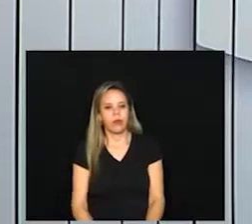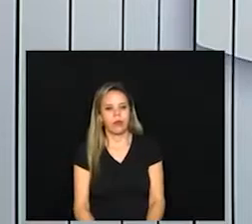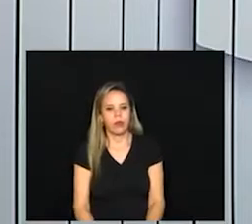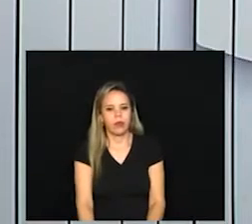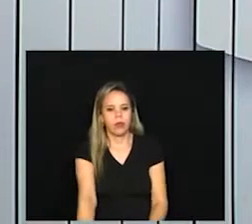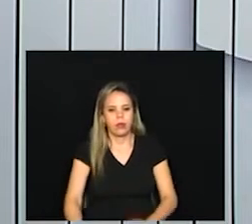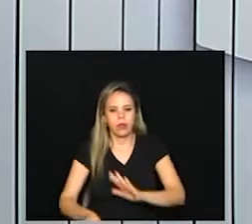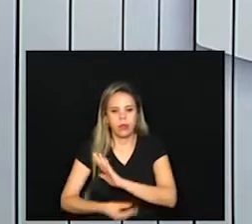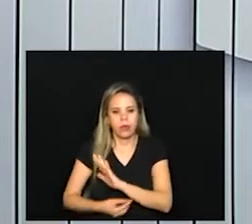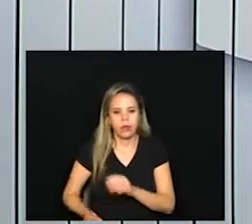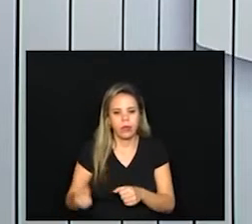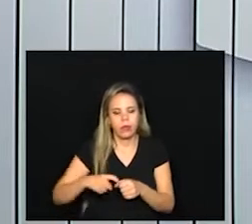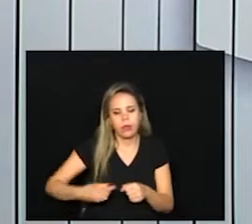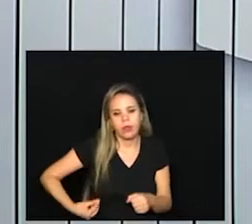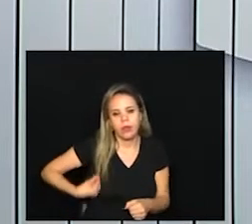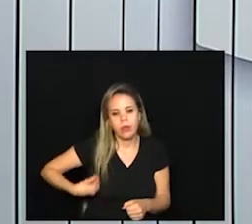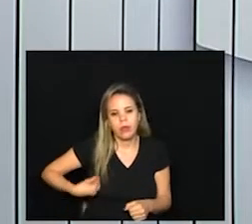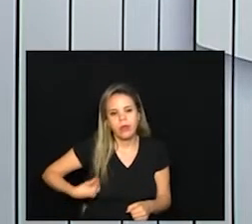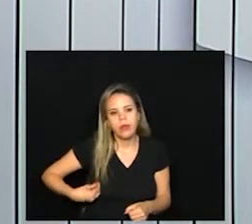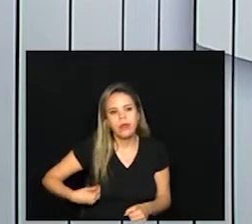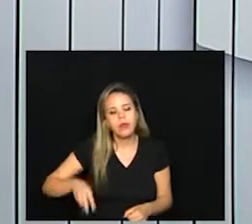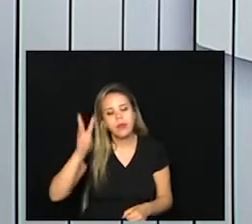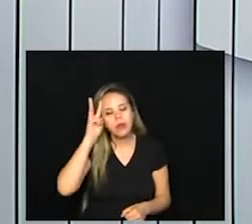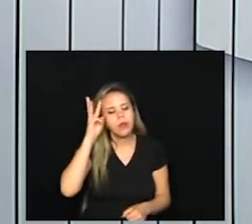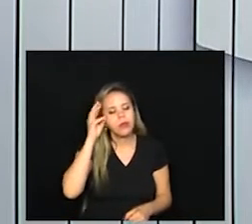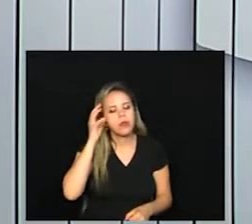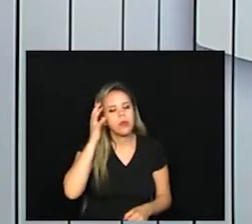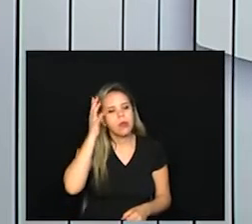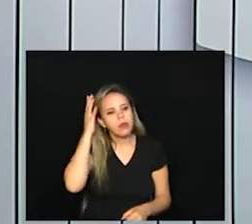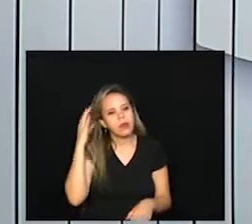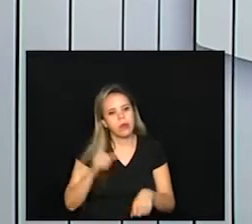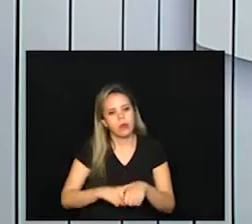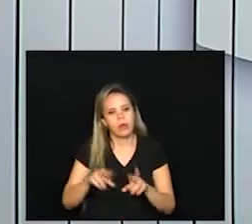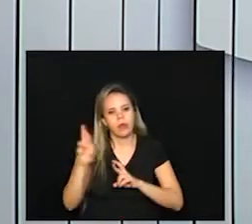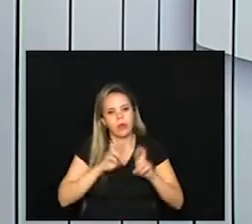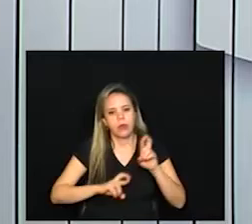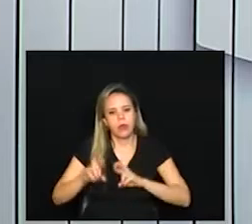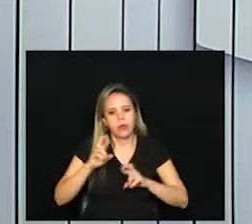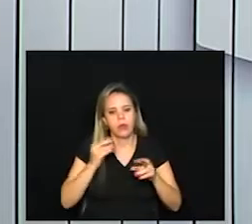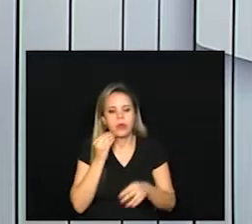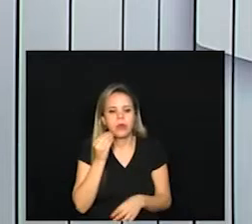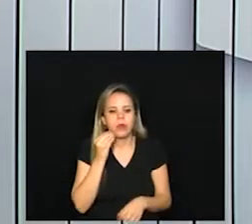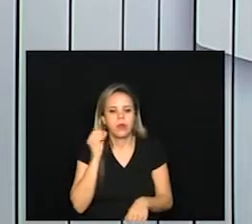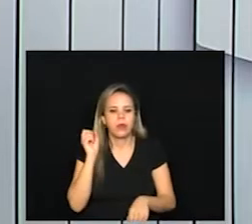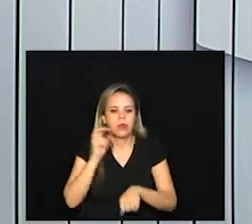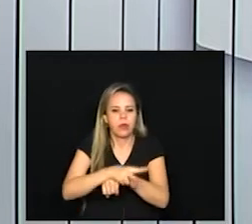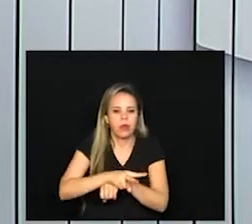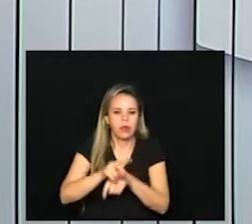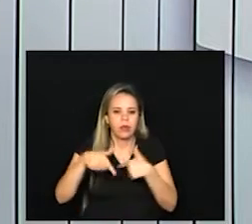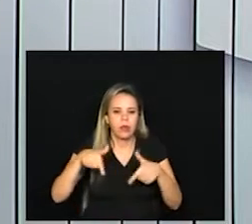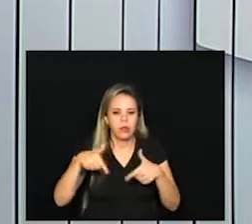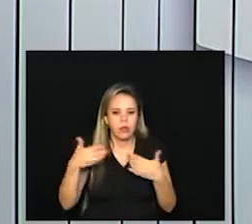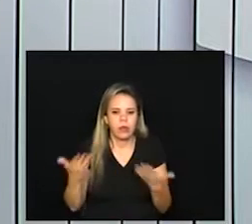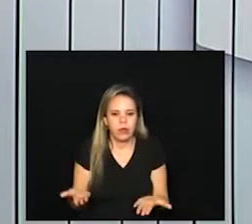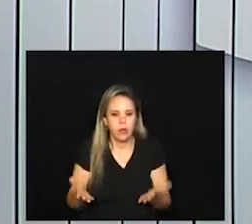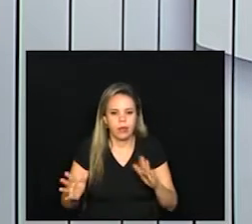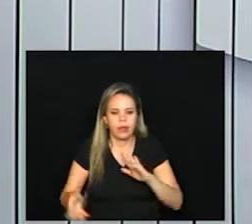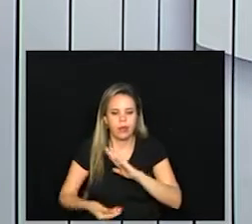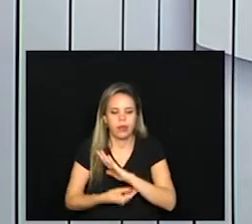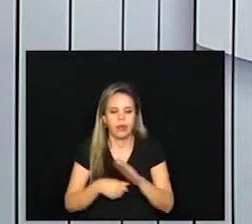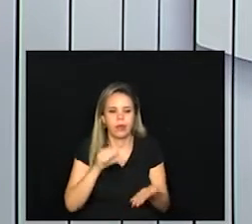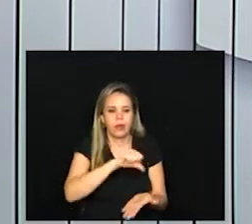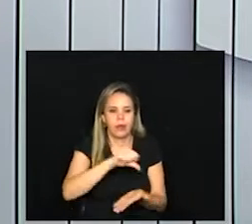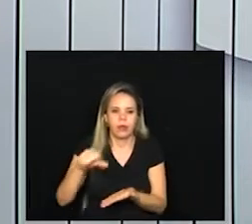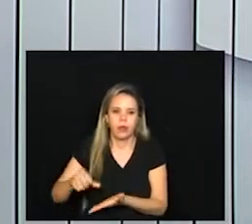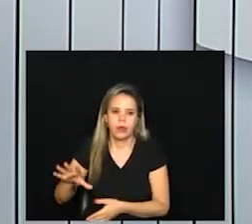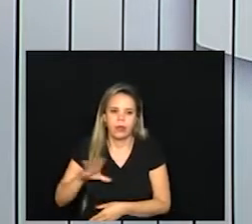Câmara Total de volta ao vivo nesta terça-feira, hora de conferir as oportunidades de emprego aqui na região,